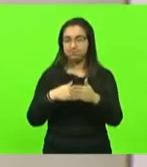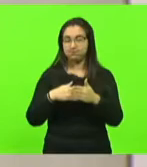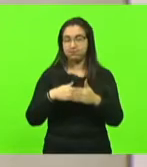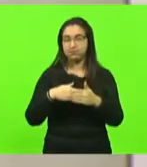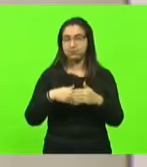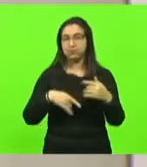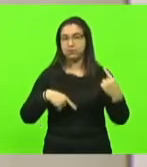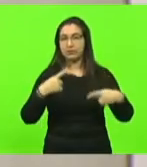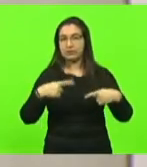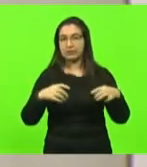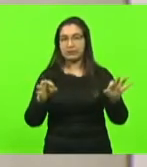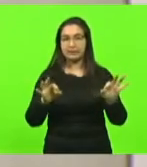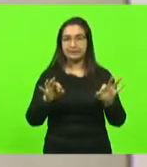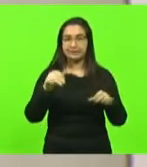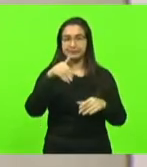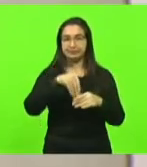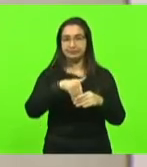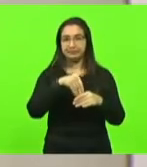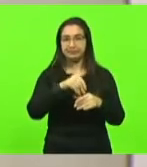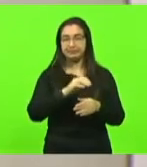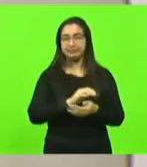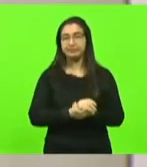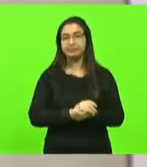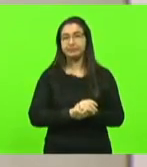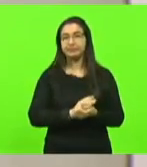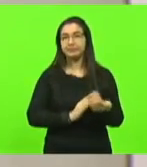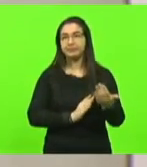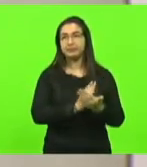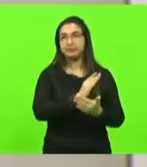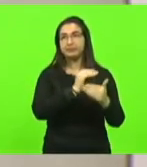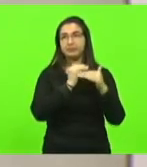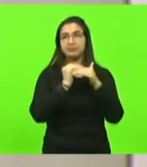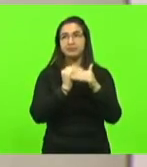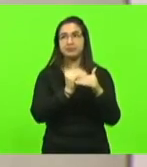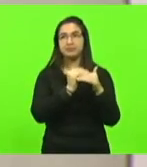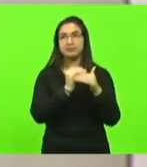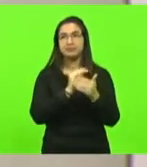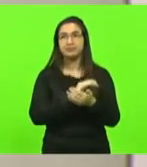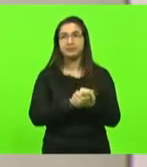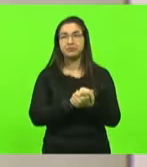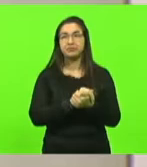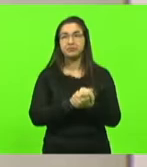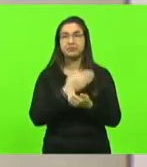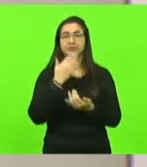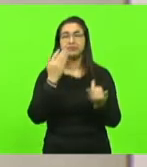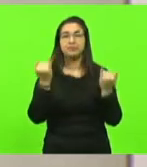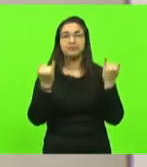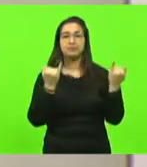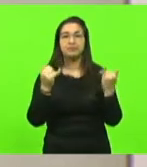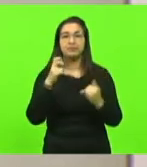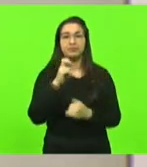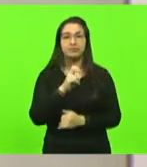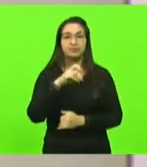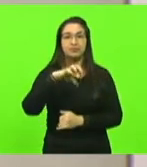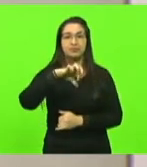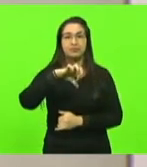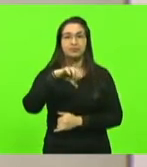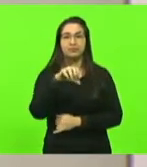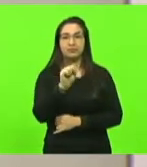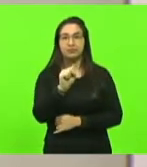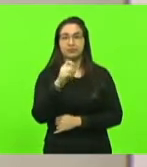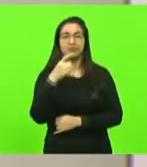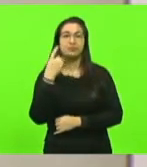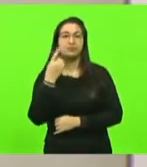votação, deputados que aprovam, permaneça como se encontra. Aprovado por unanimidade. Pedido de informação, 598, autor deputado